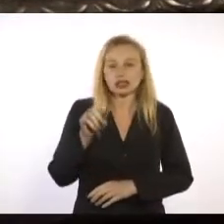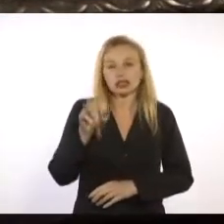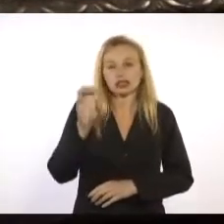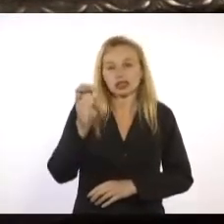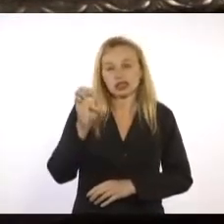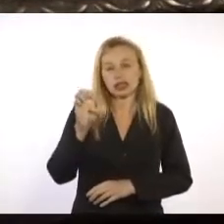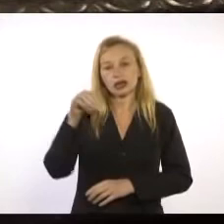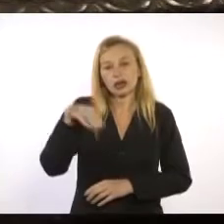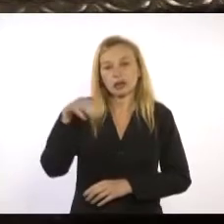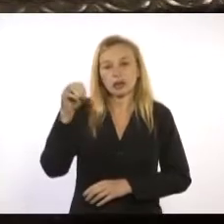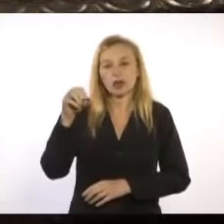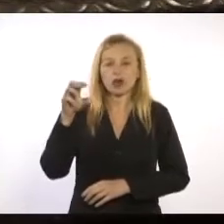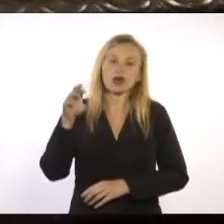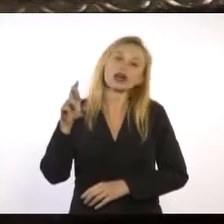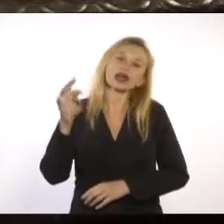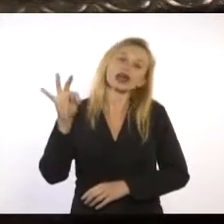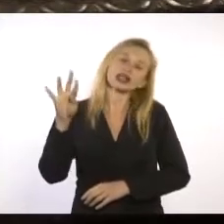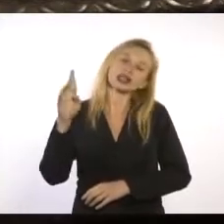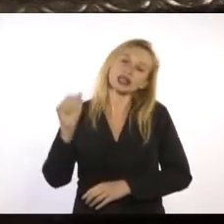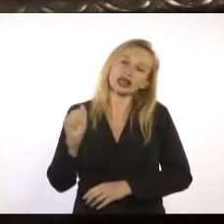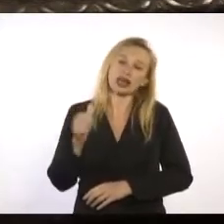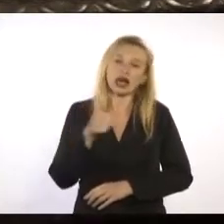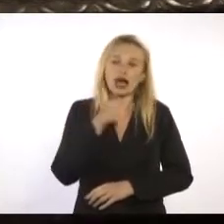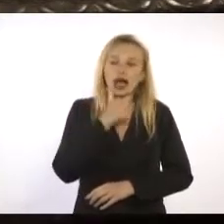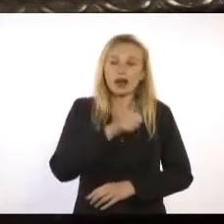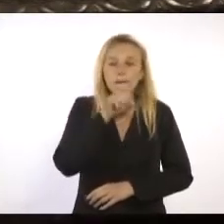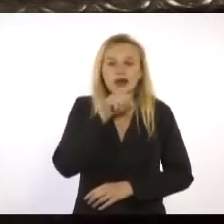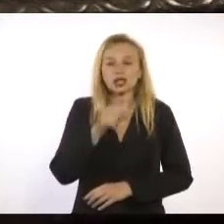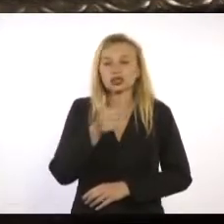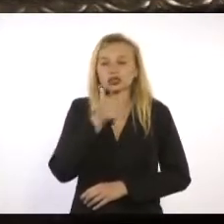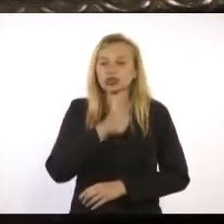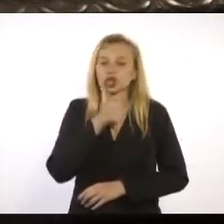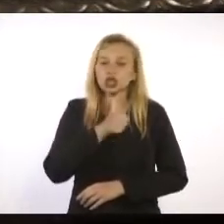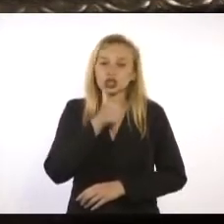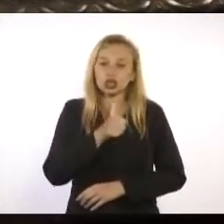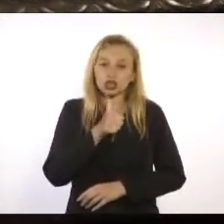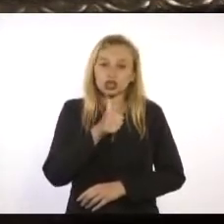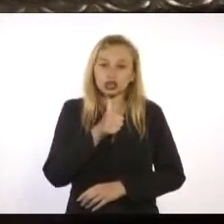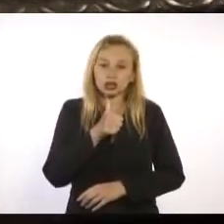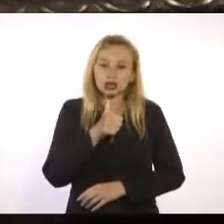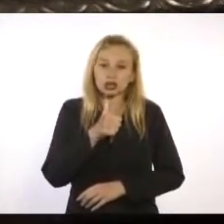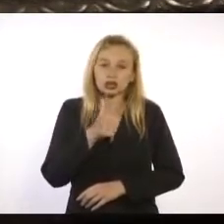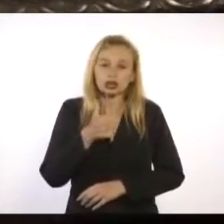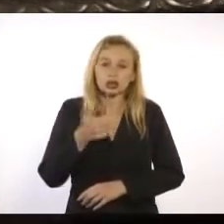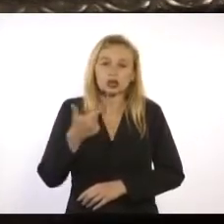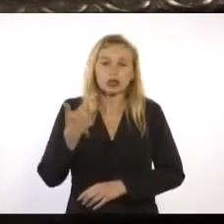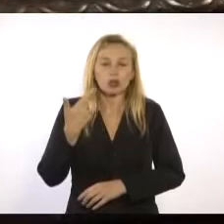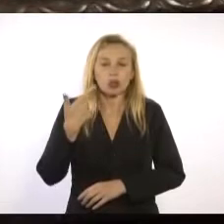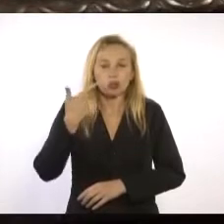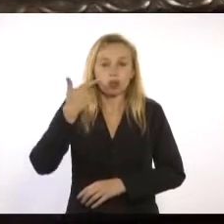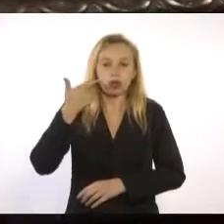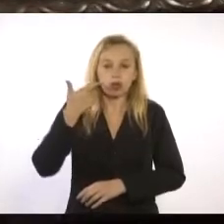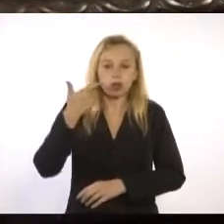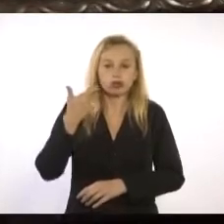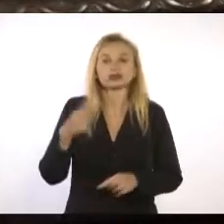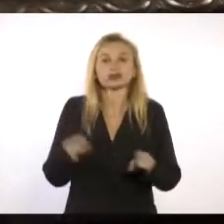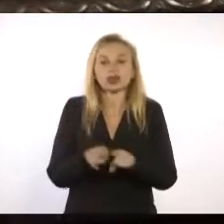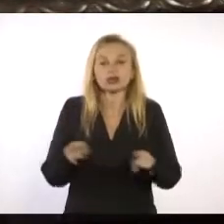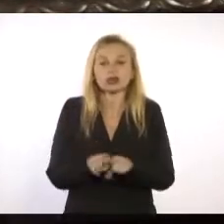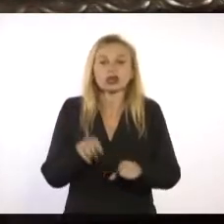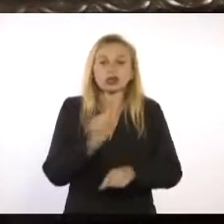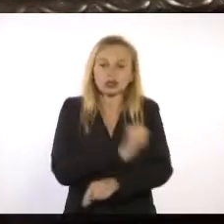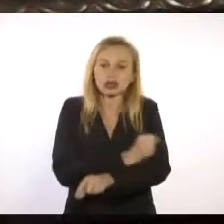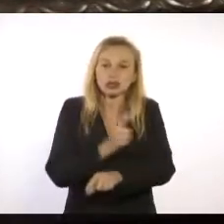menino, senhora Rosiane Lins, de 31 anos, foi atingida por estilhaços no rosto. Em São